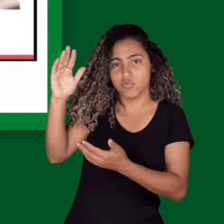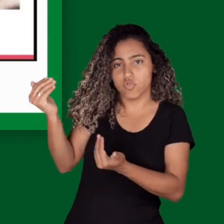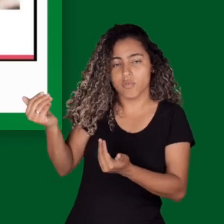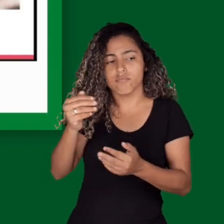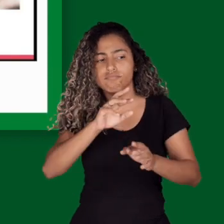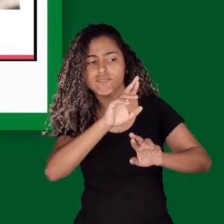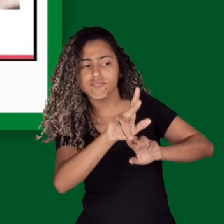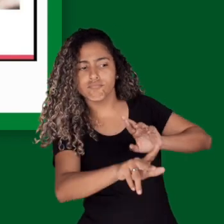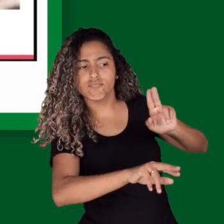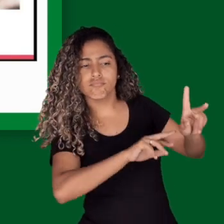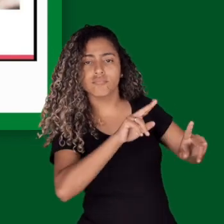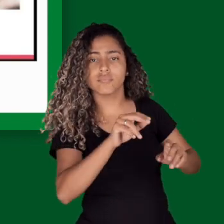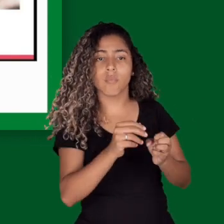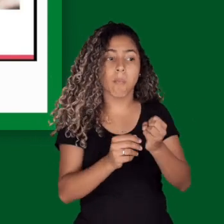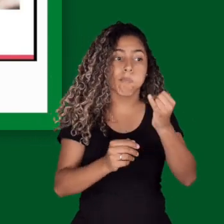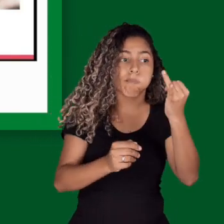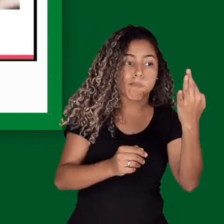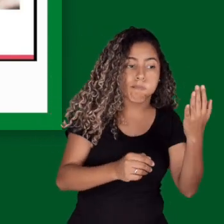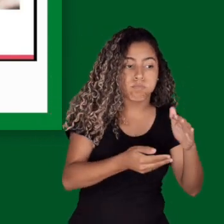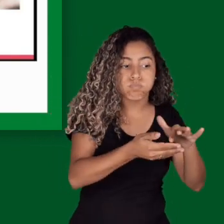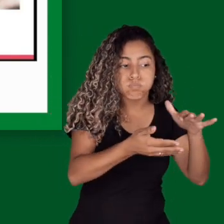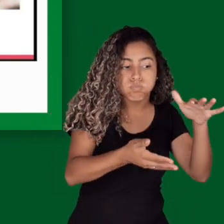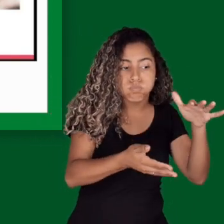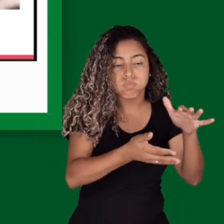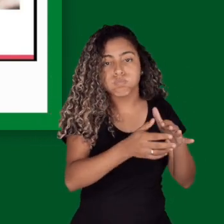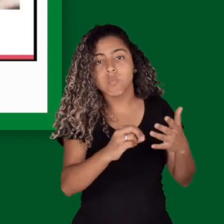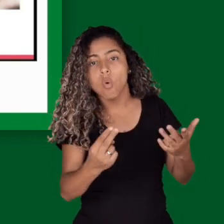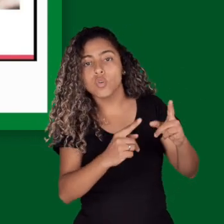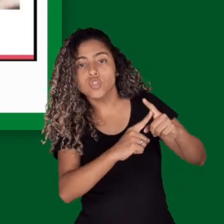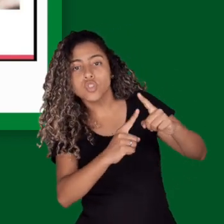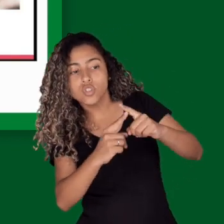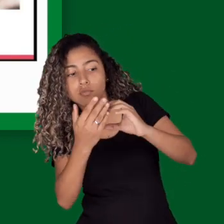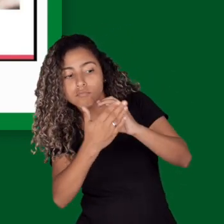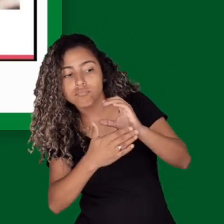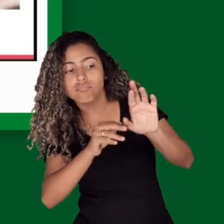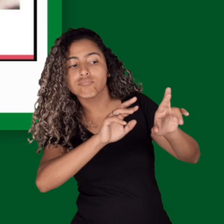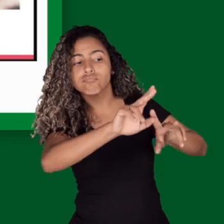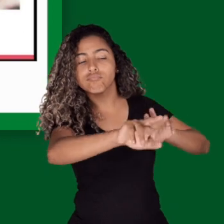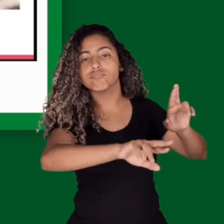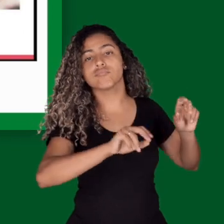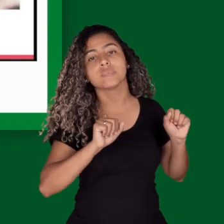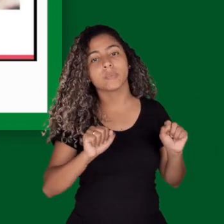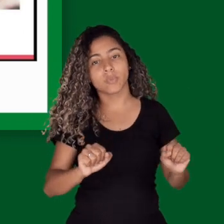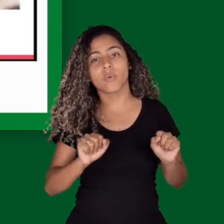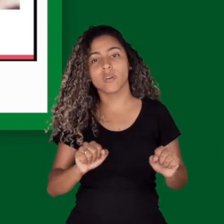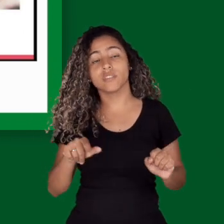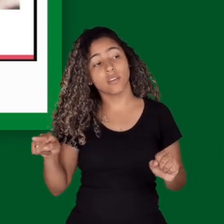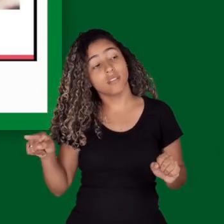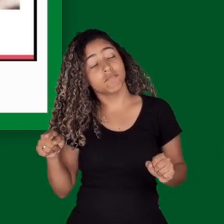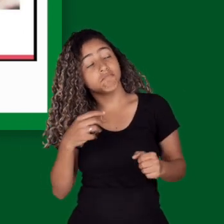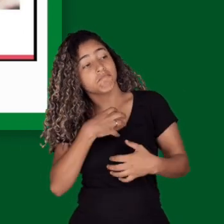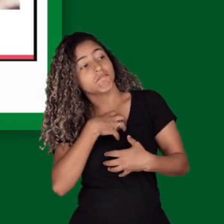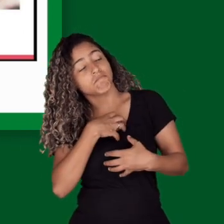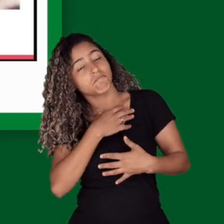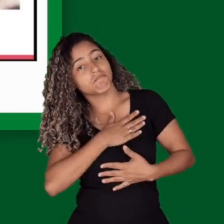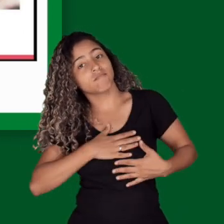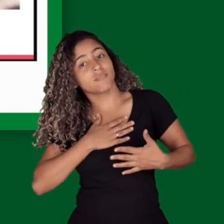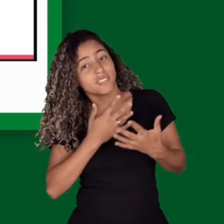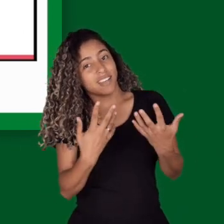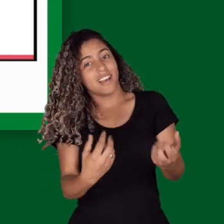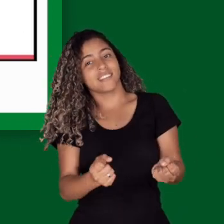alimentação, tanto em quantidade quanto em tipo de carboidrato. E isso gera maior adesão ao tratamento.